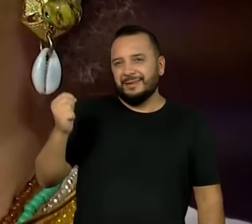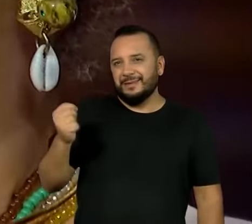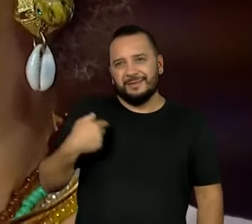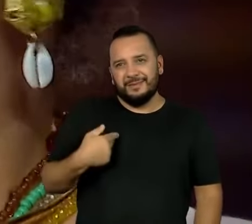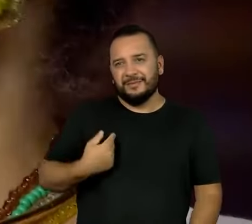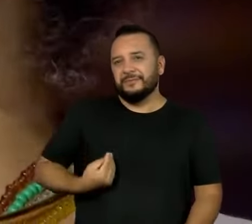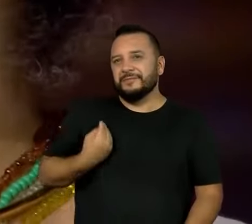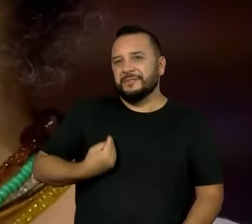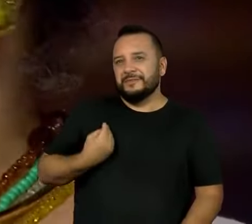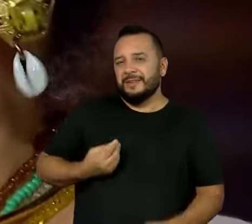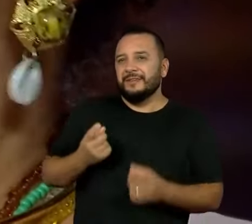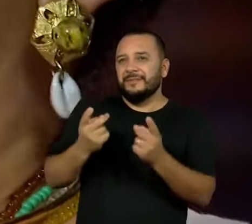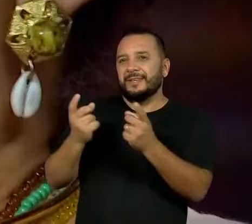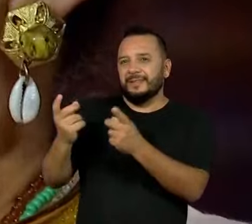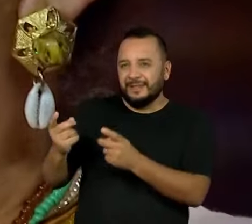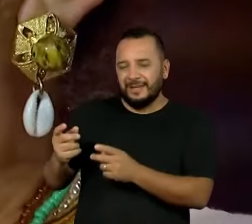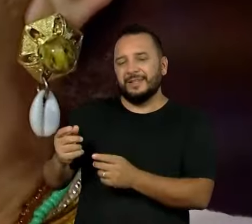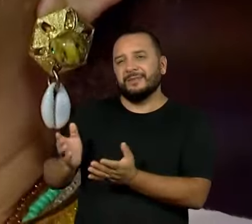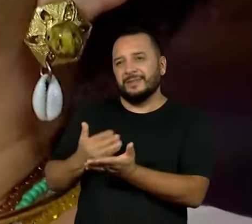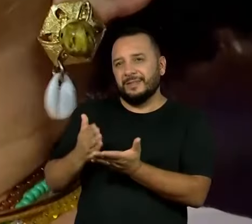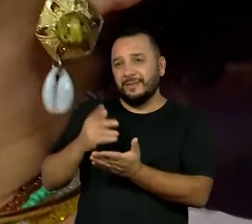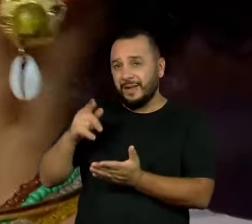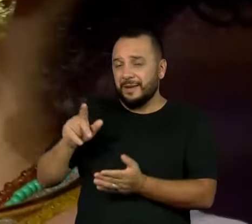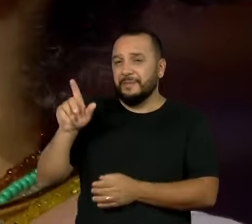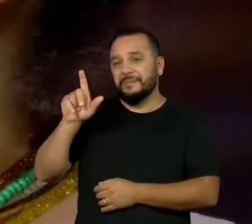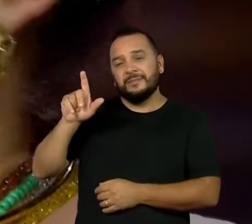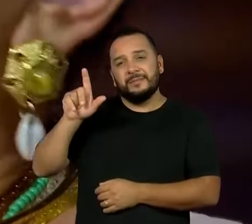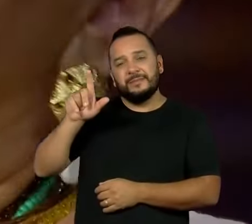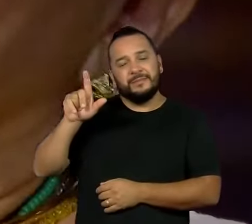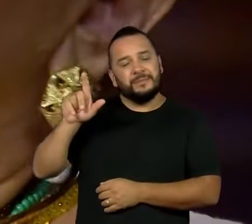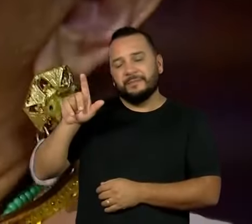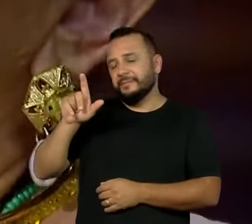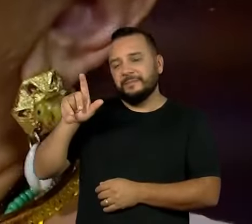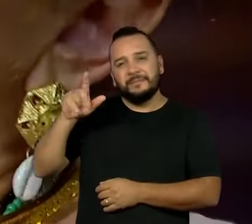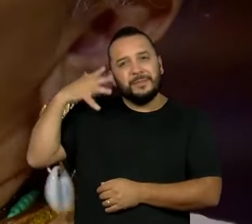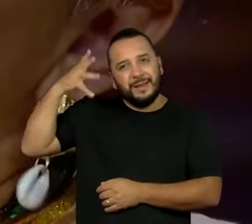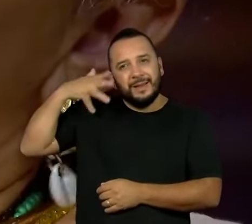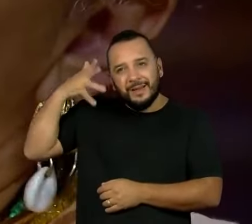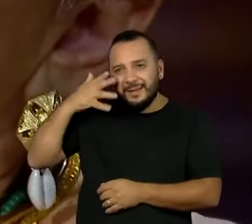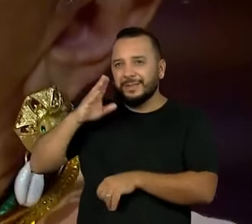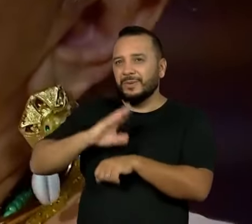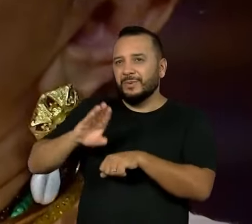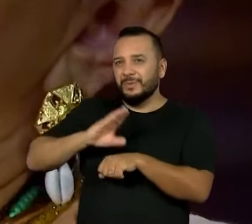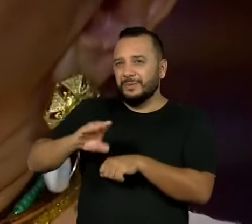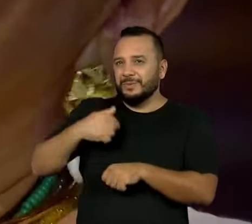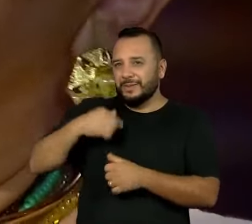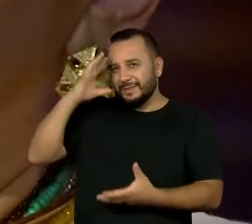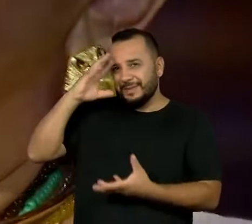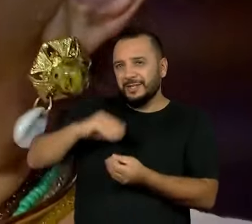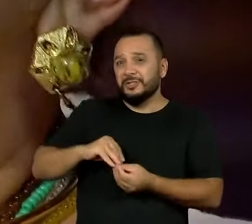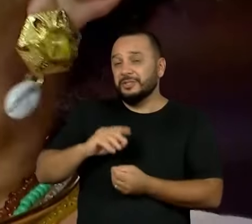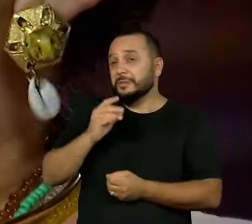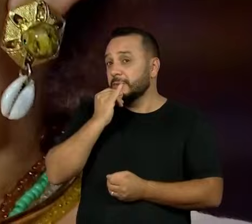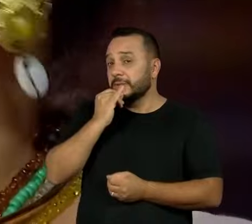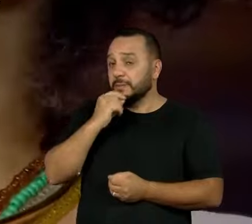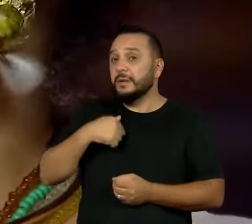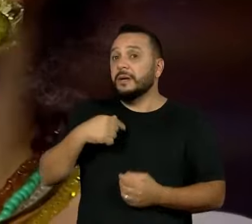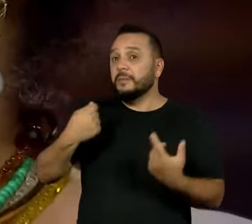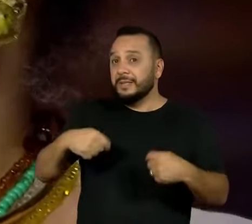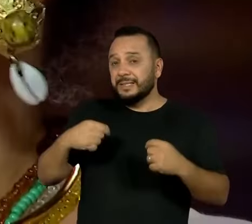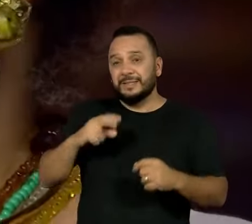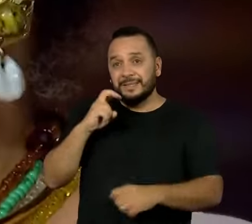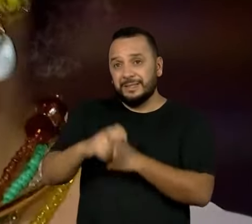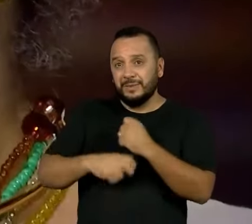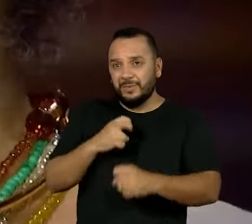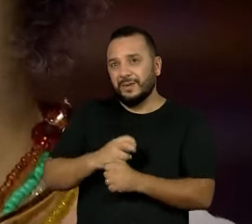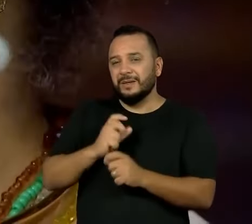literatura então é palestra é curso E aí você tá sempre é uma coisa que porque eu entendi que eu preciso por exemplo eu preciso dos 5 anos